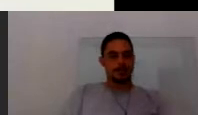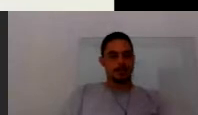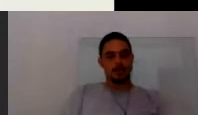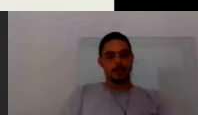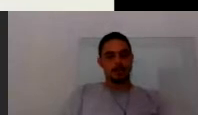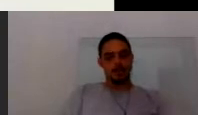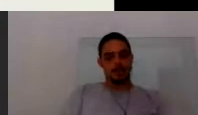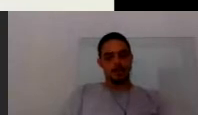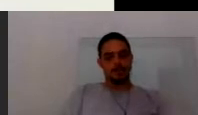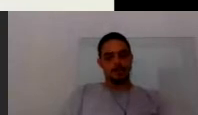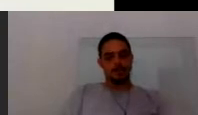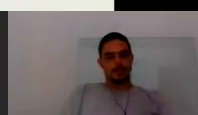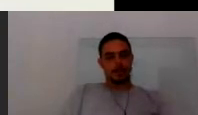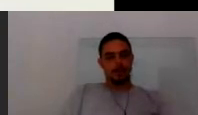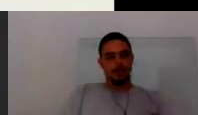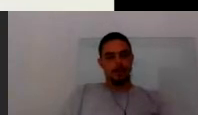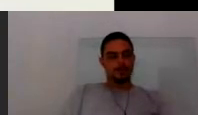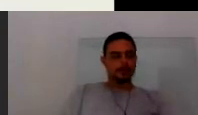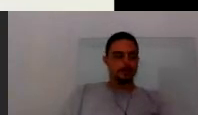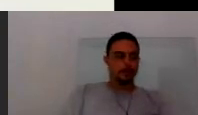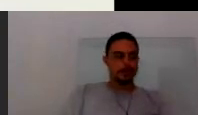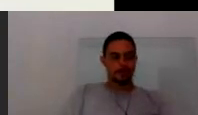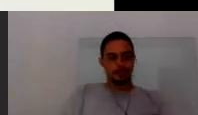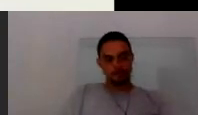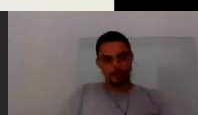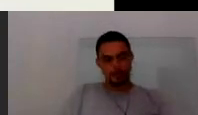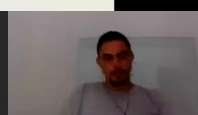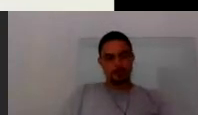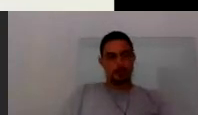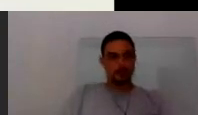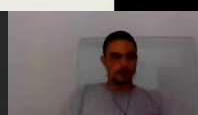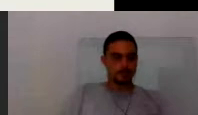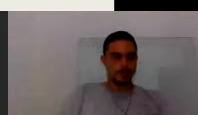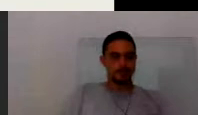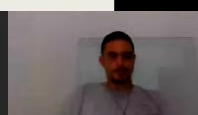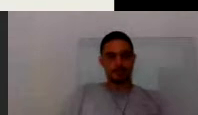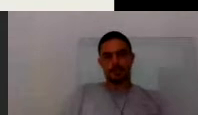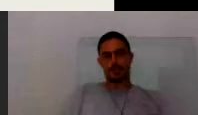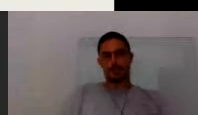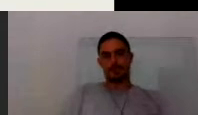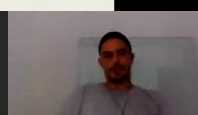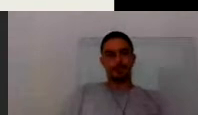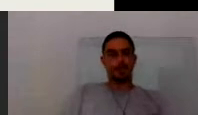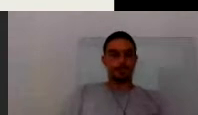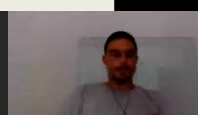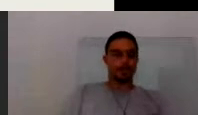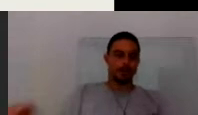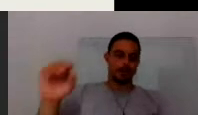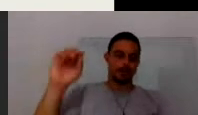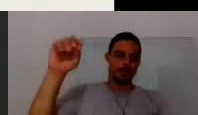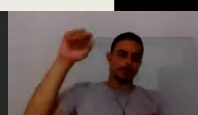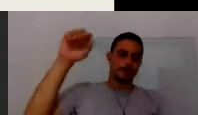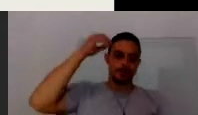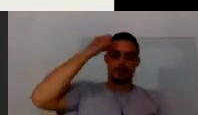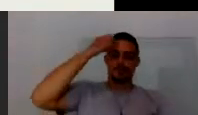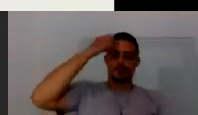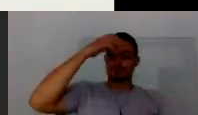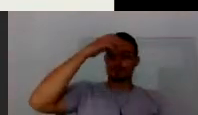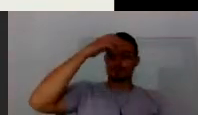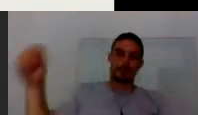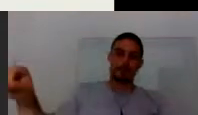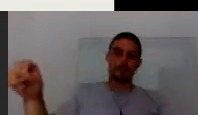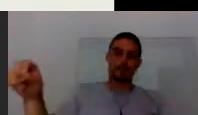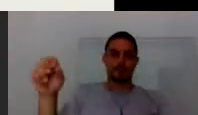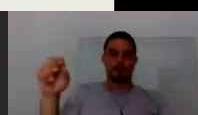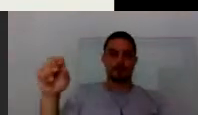fazer, ok? Tem um pessoal aí que, não sei o que, eu estou com dificuldade para acessar, não aceita meu login, minha senha. Lá no desafio nota máxima,